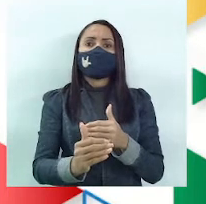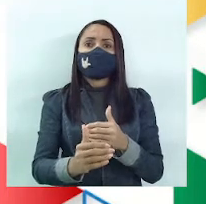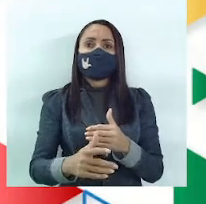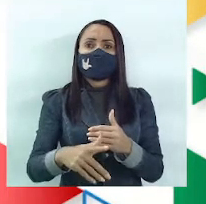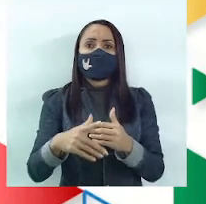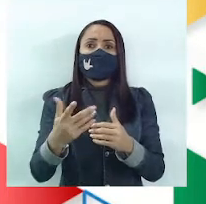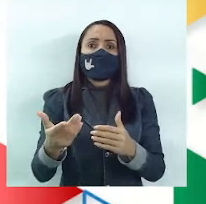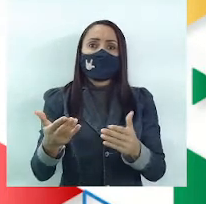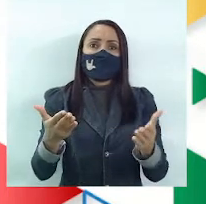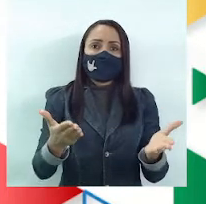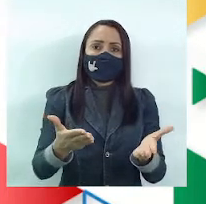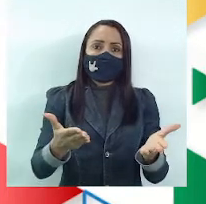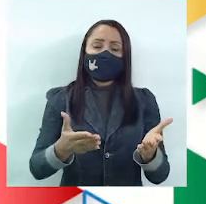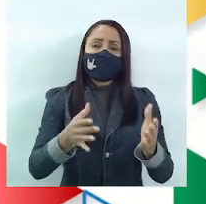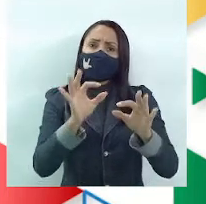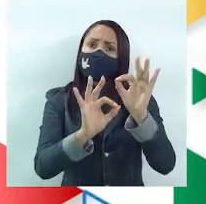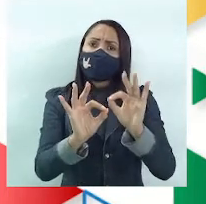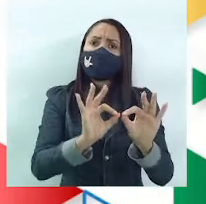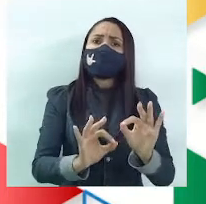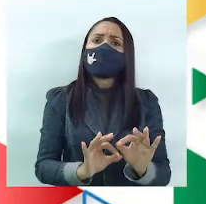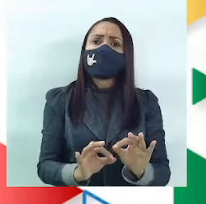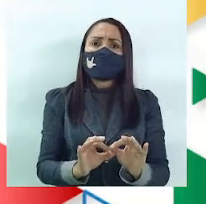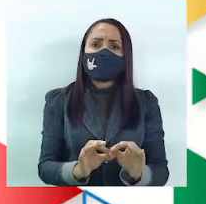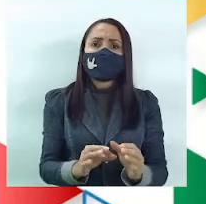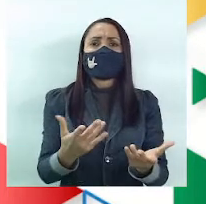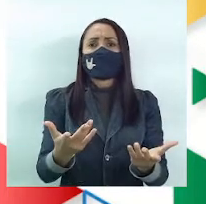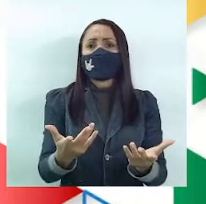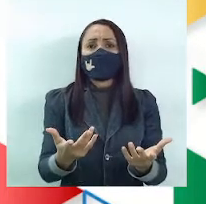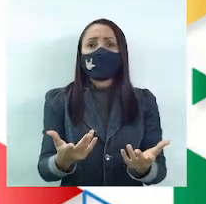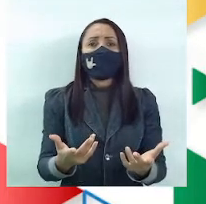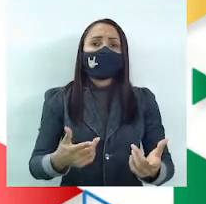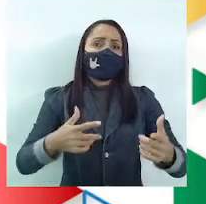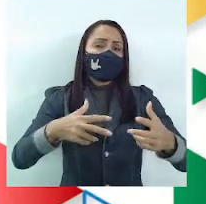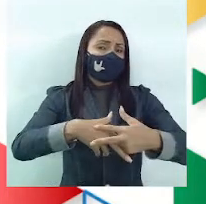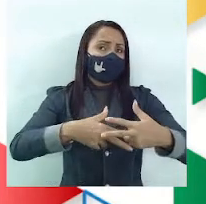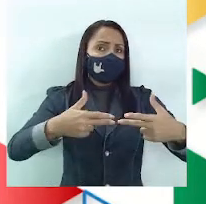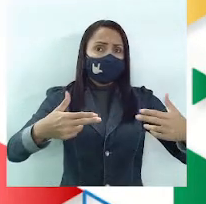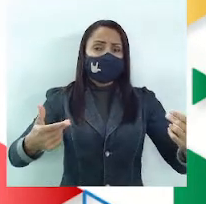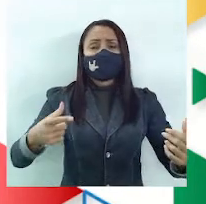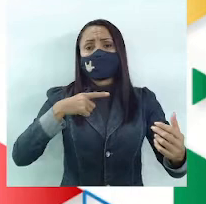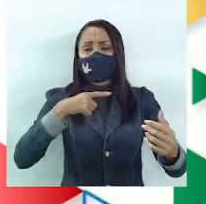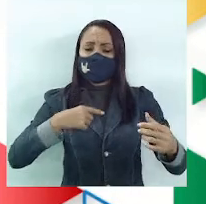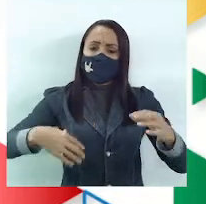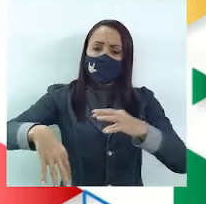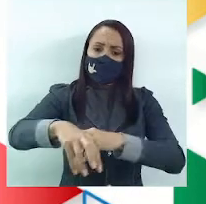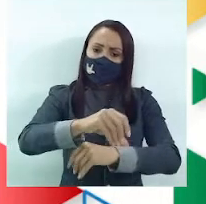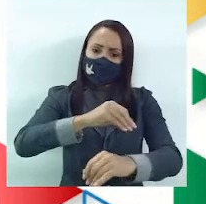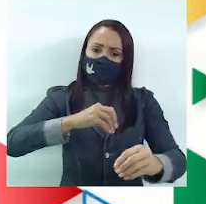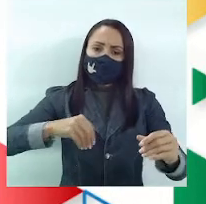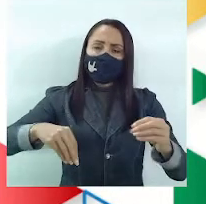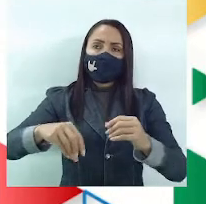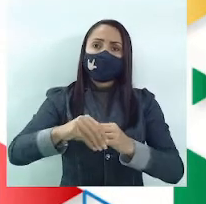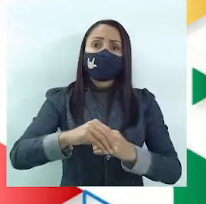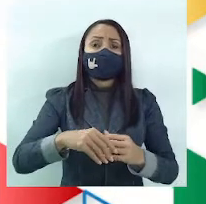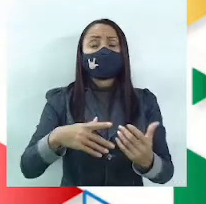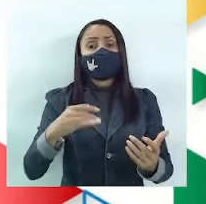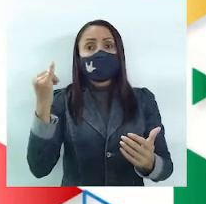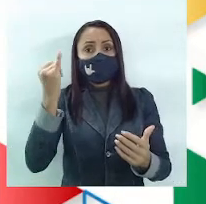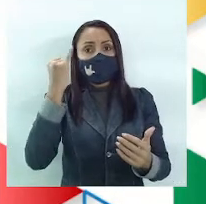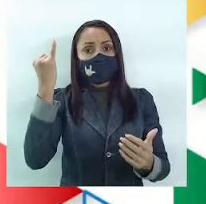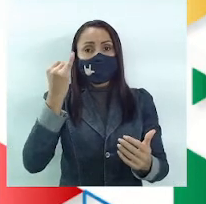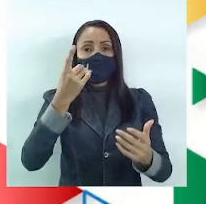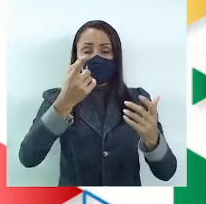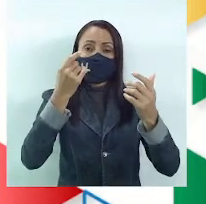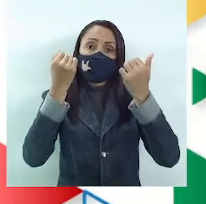hoje a mecanização, né, dos grandes tratores que aram a terra, que colhem. E eu achei interessante quando o senhor